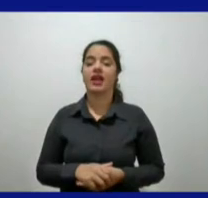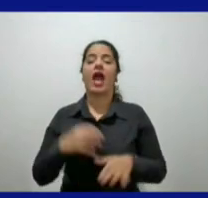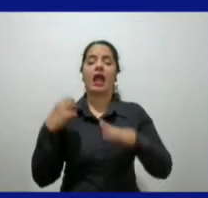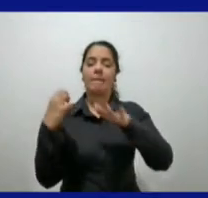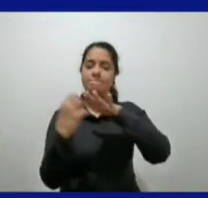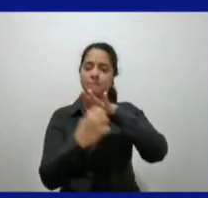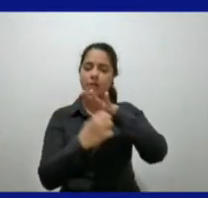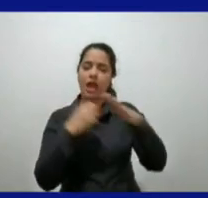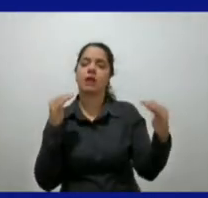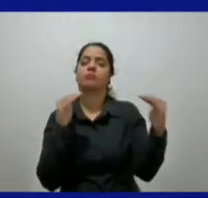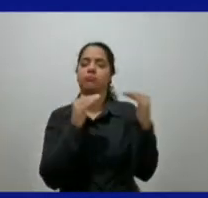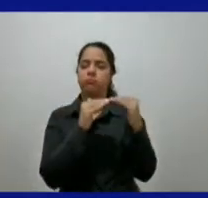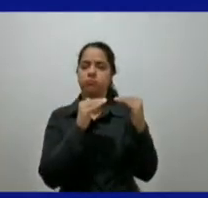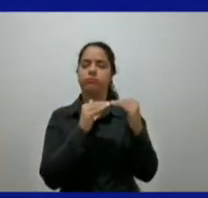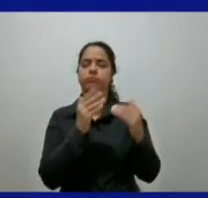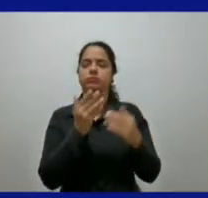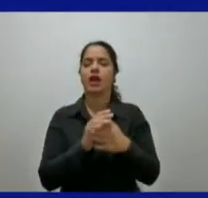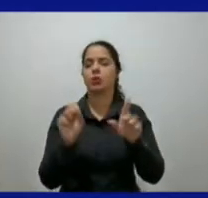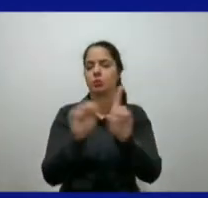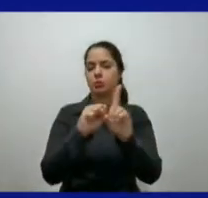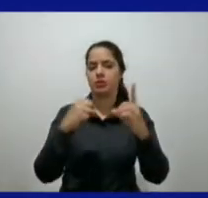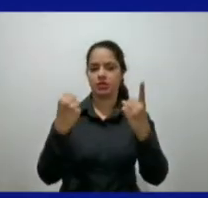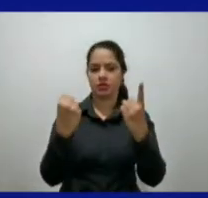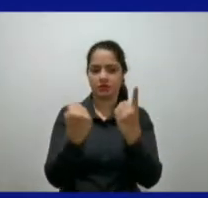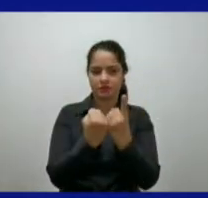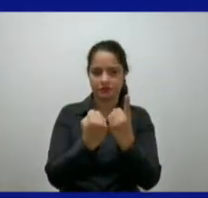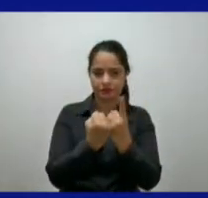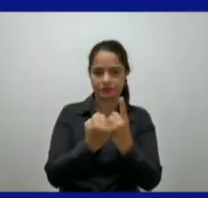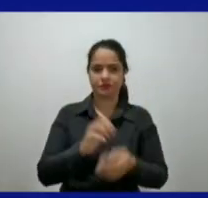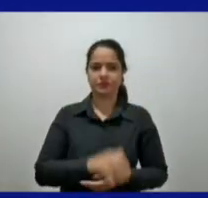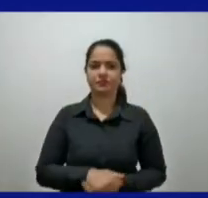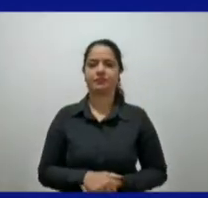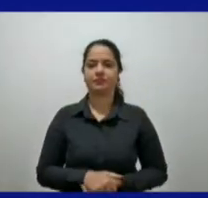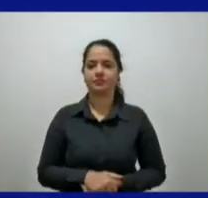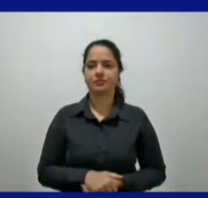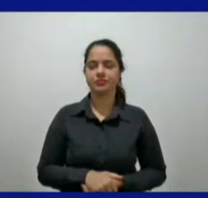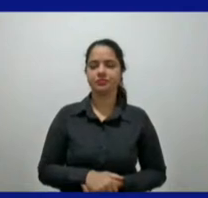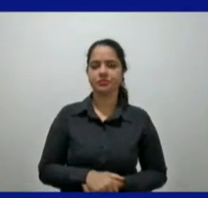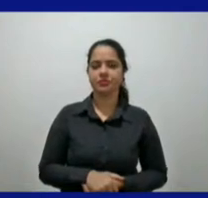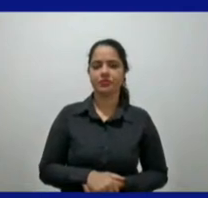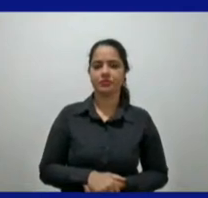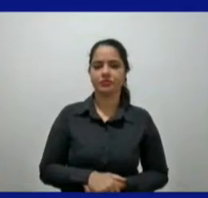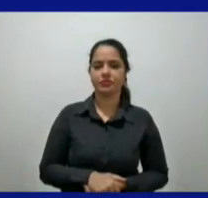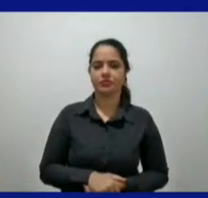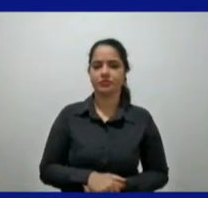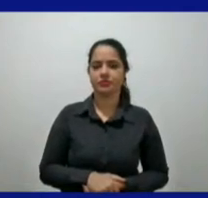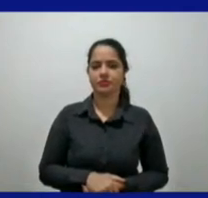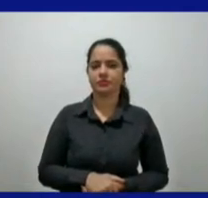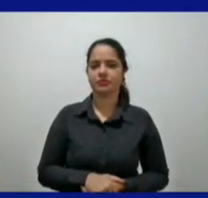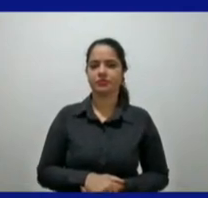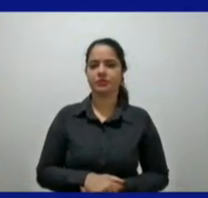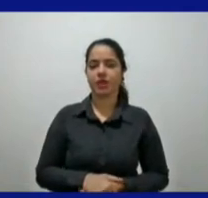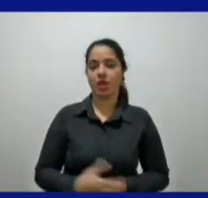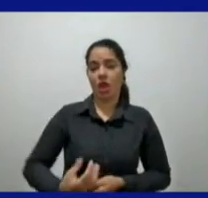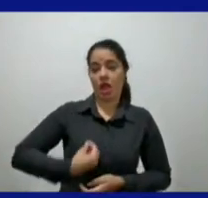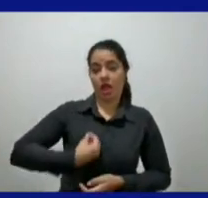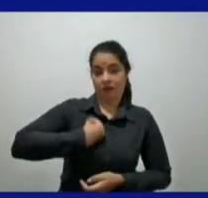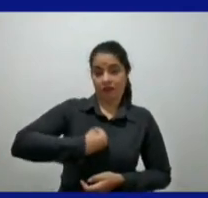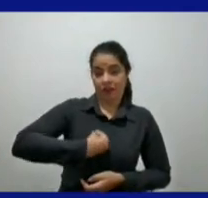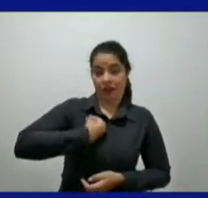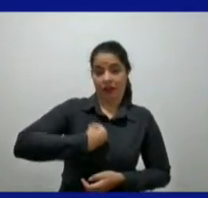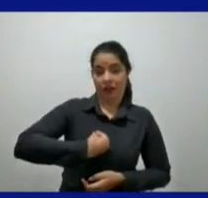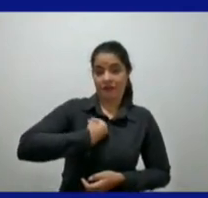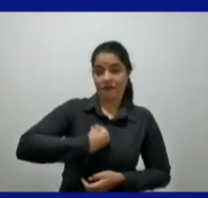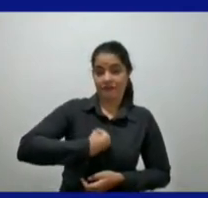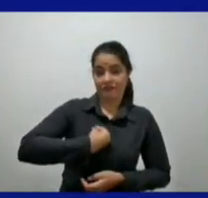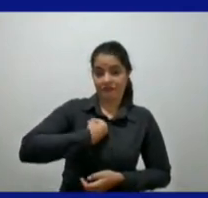sociedade. É que a sobrevivência das espécies não está relacionada ao seu tamanho